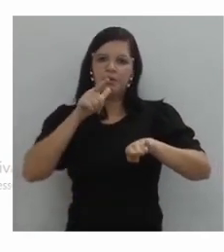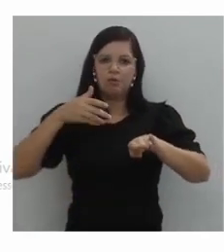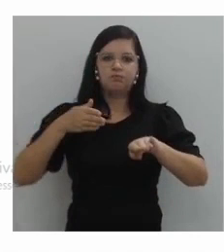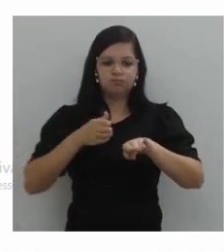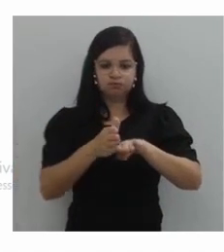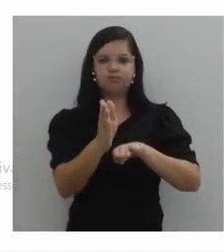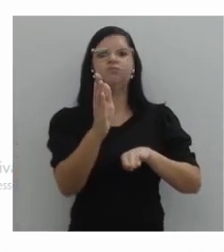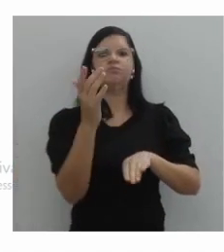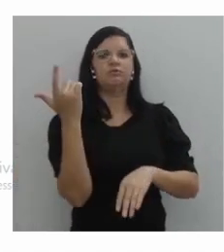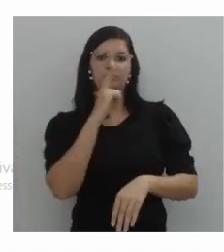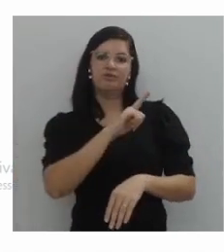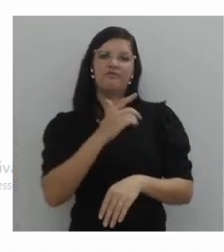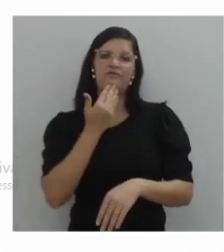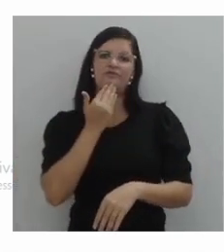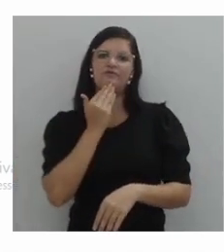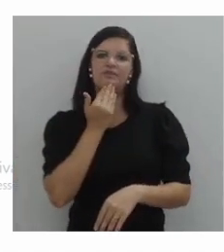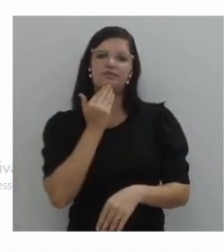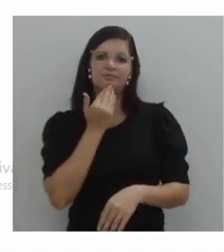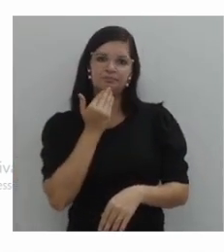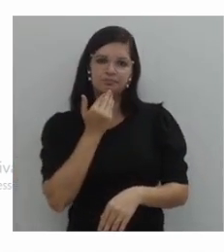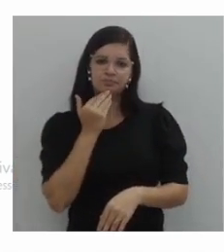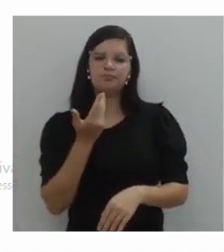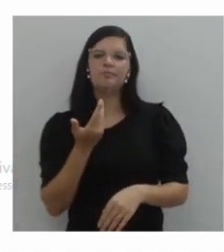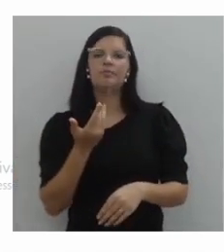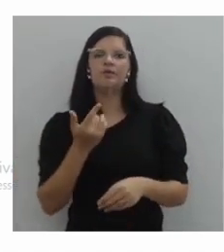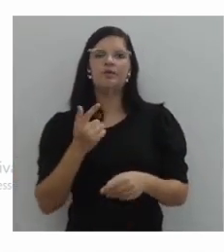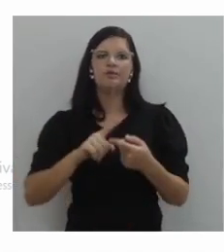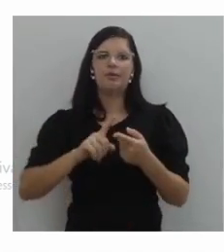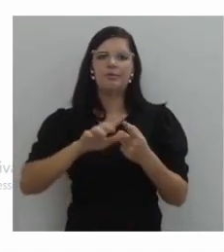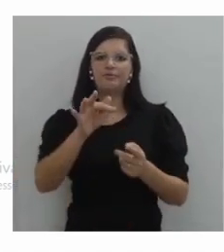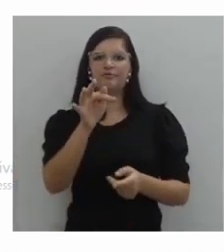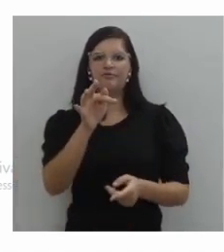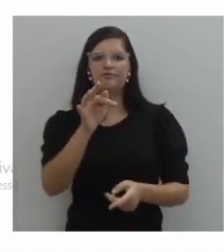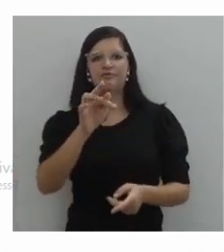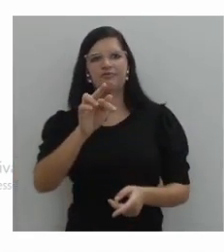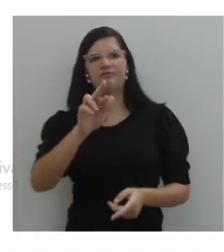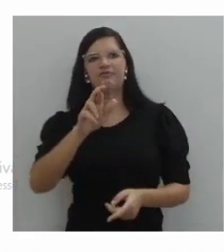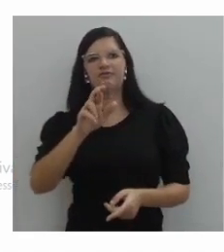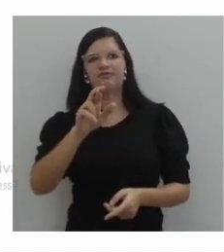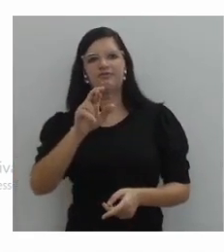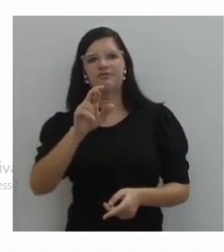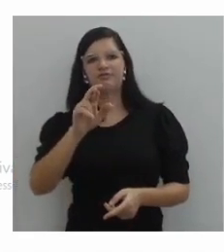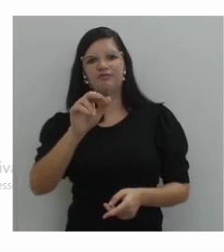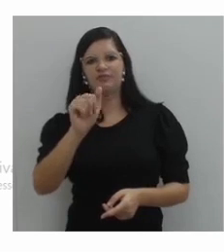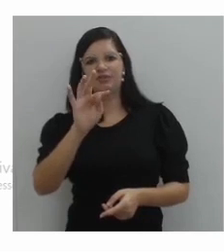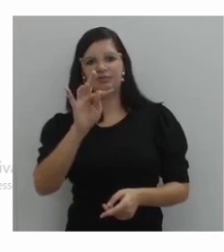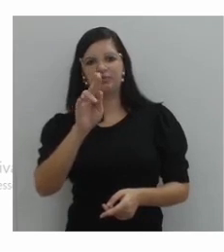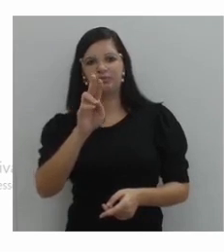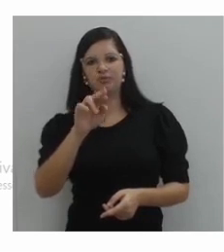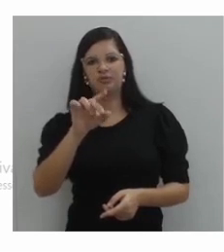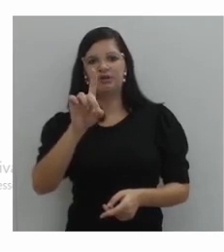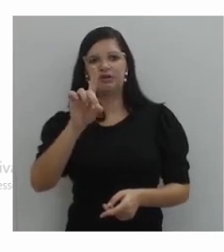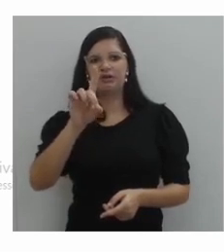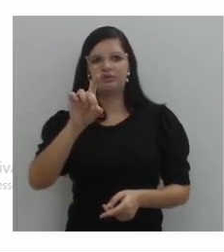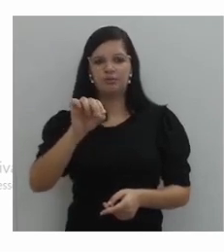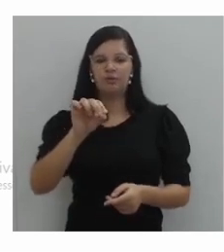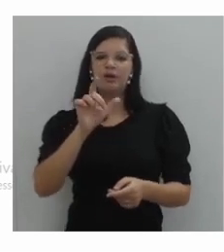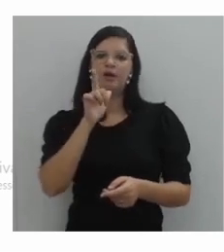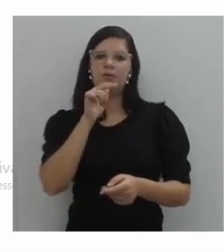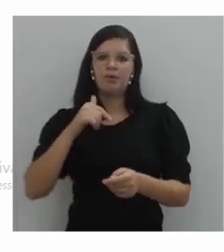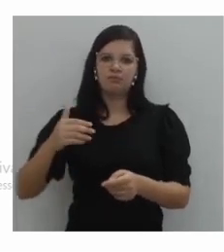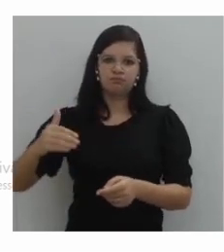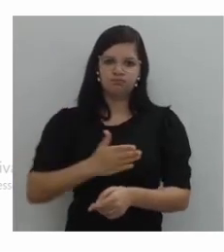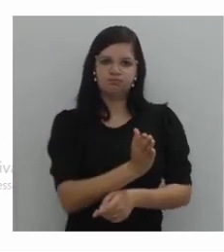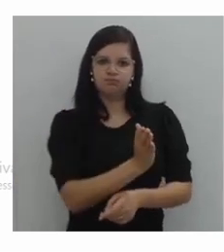de falha mesmo da rocha, tá? E existe a questão fraturada, onde a água ela vai passar por esse labirinto aí